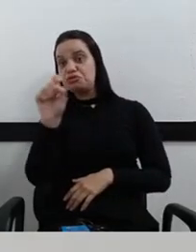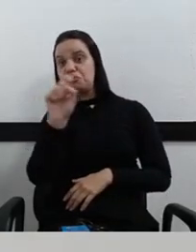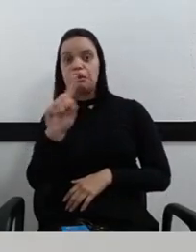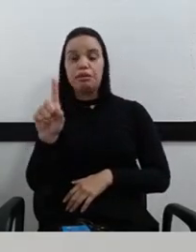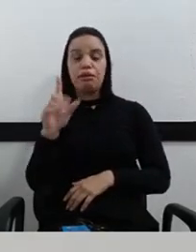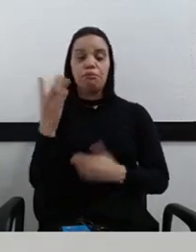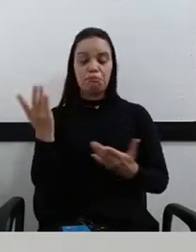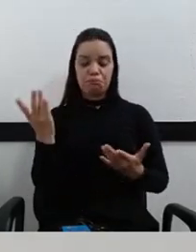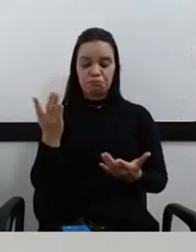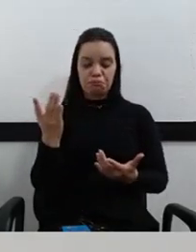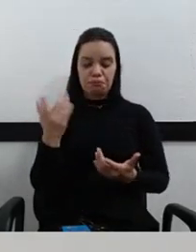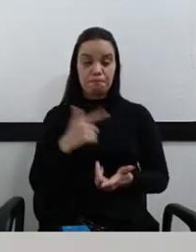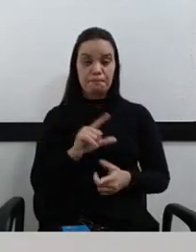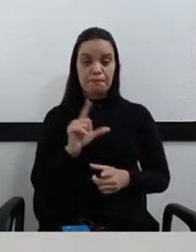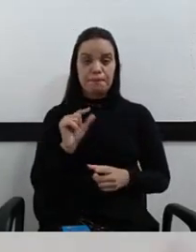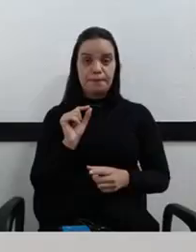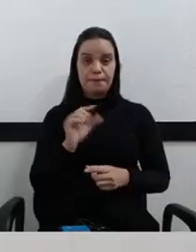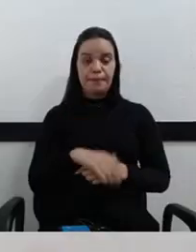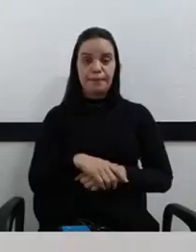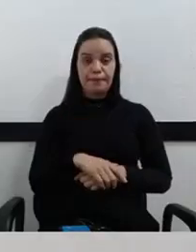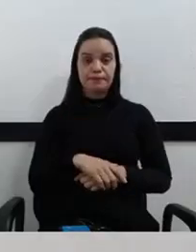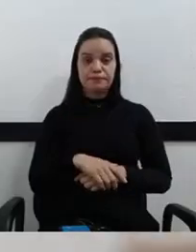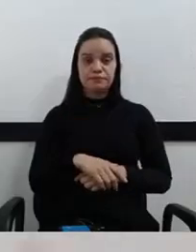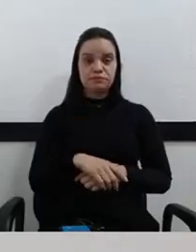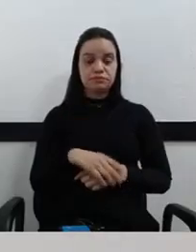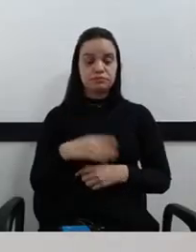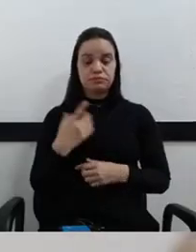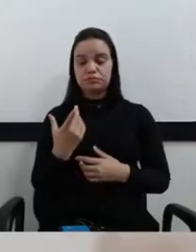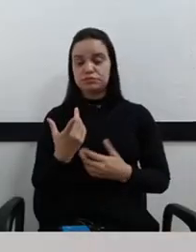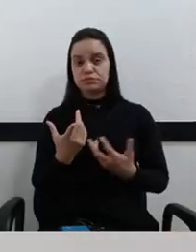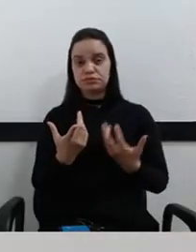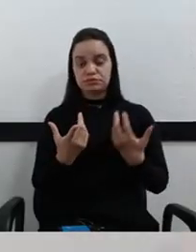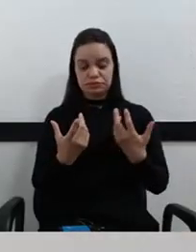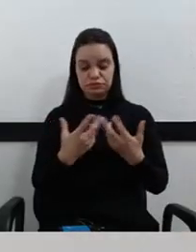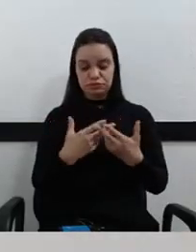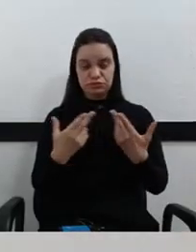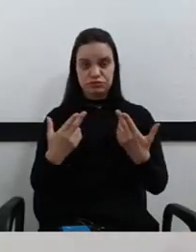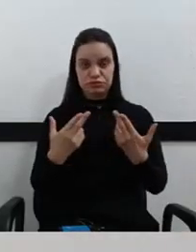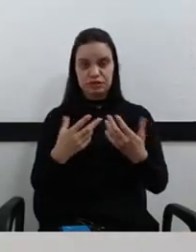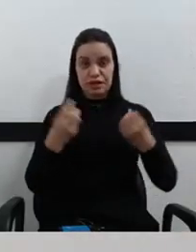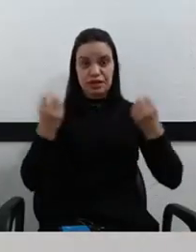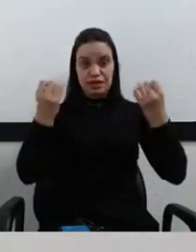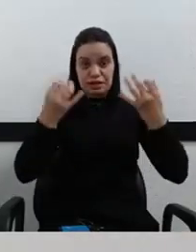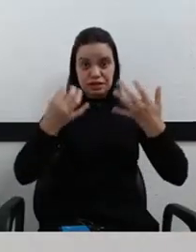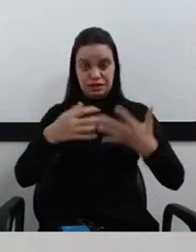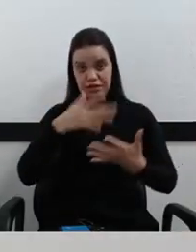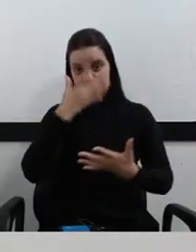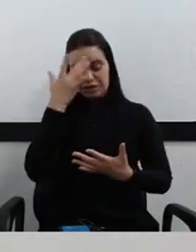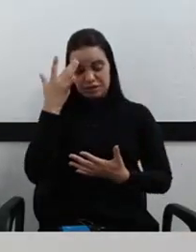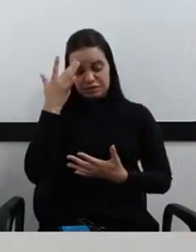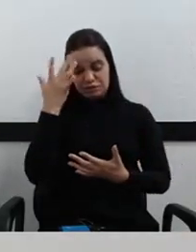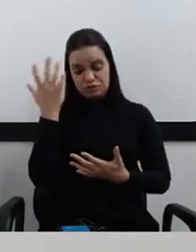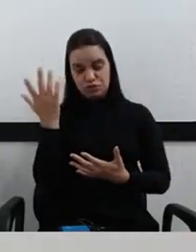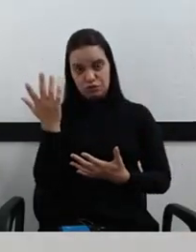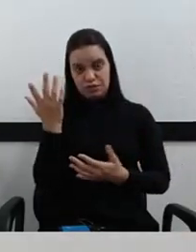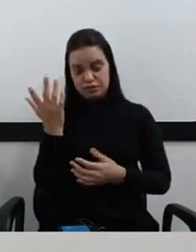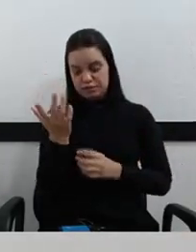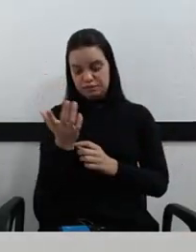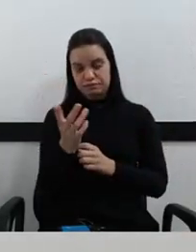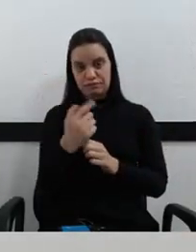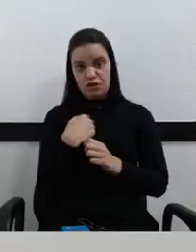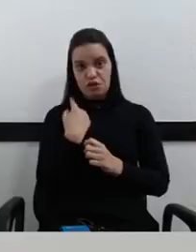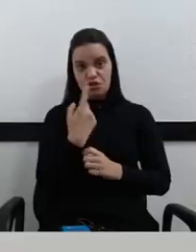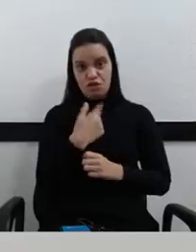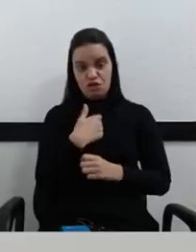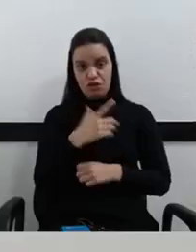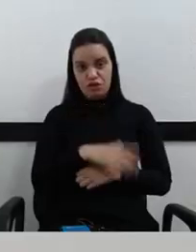nos cabe, talvez, seja ad nauseam, né? Ao extremo, explicar às pessoas os riscos que elas estão correndo. Nós não